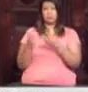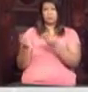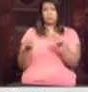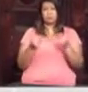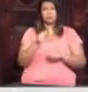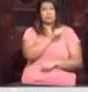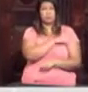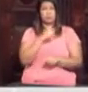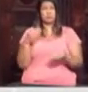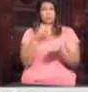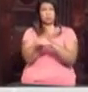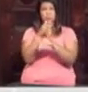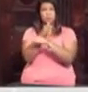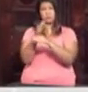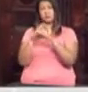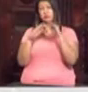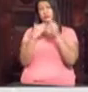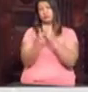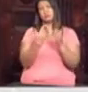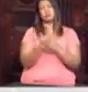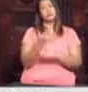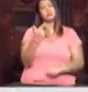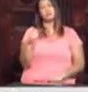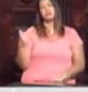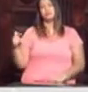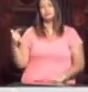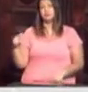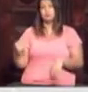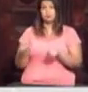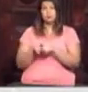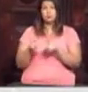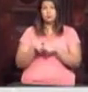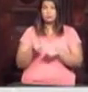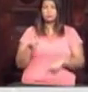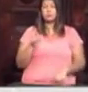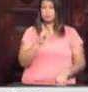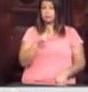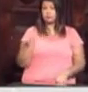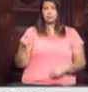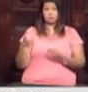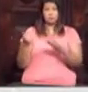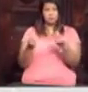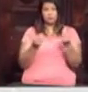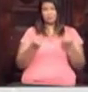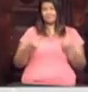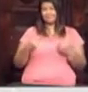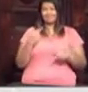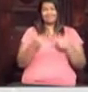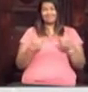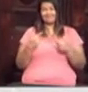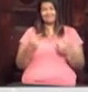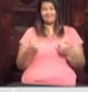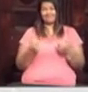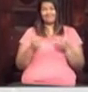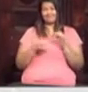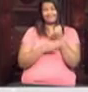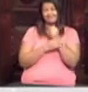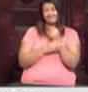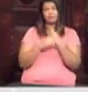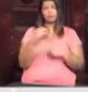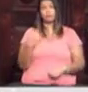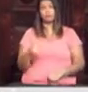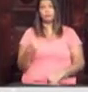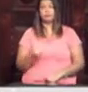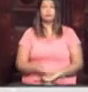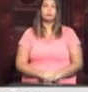assento nos bancos escolares e centenas de professores numa situação de insegurança funcional.